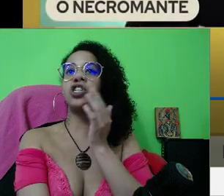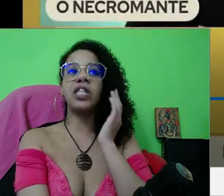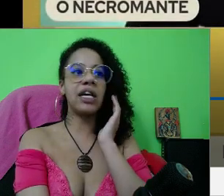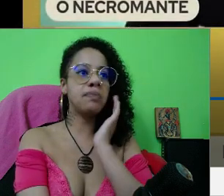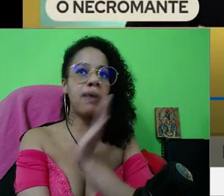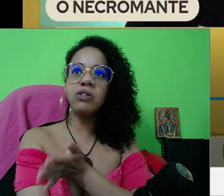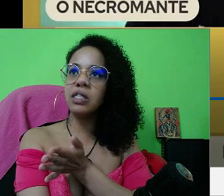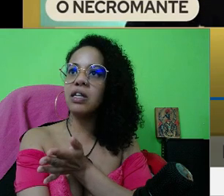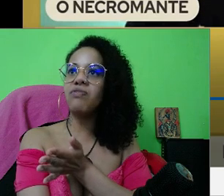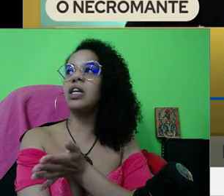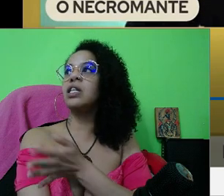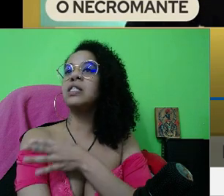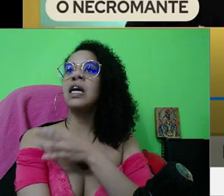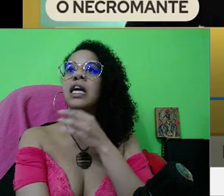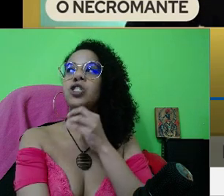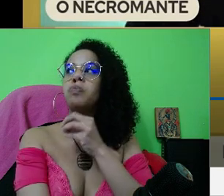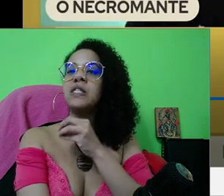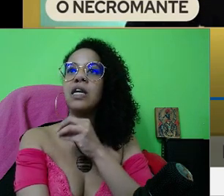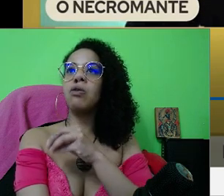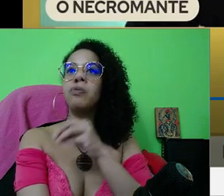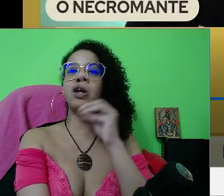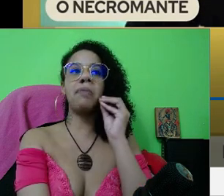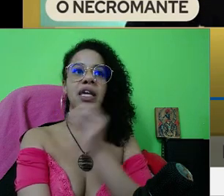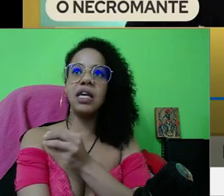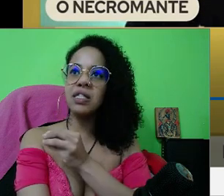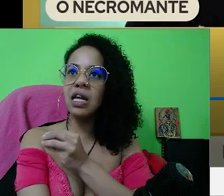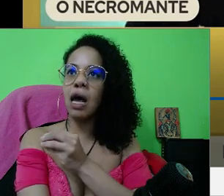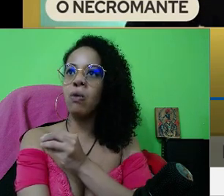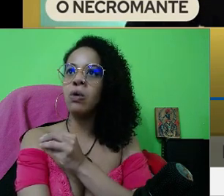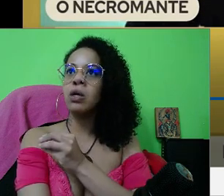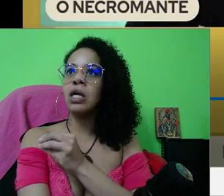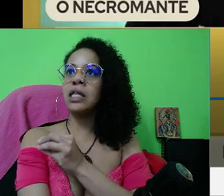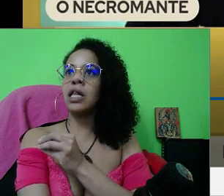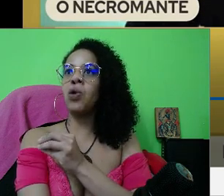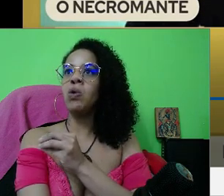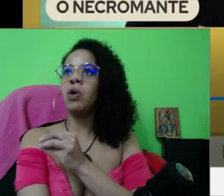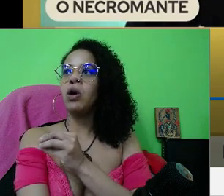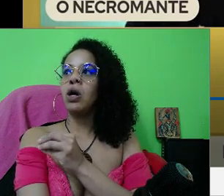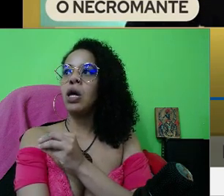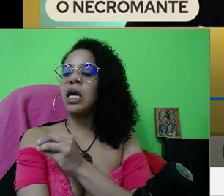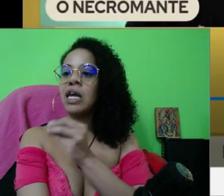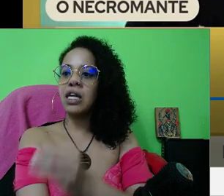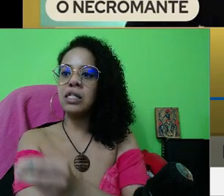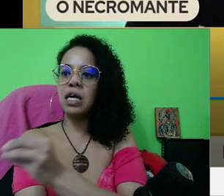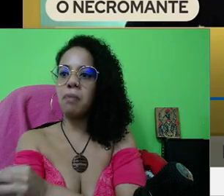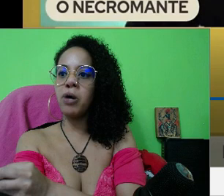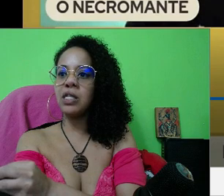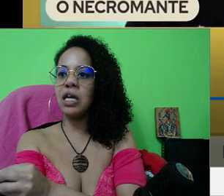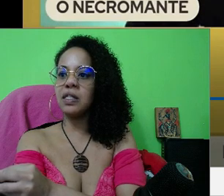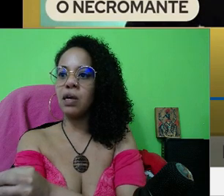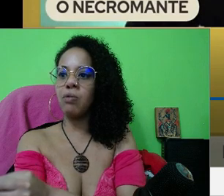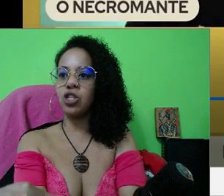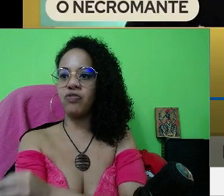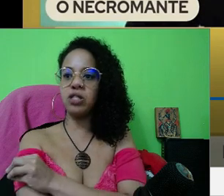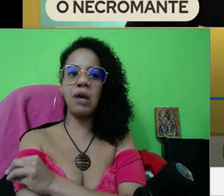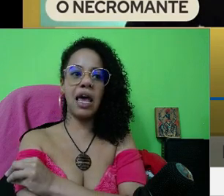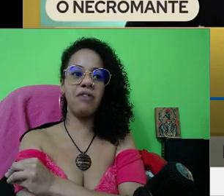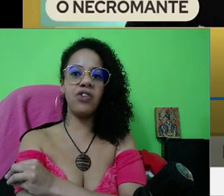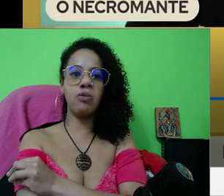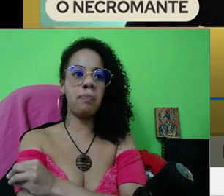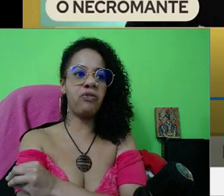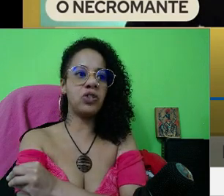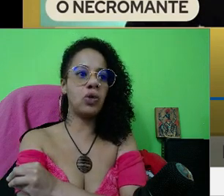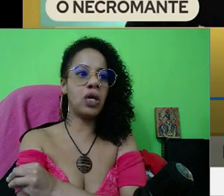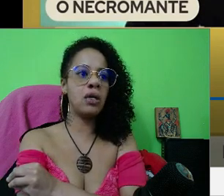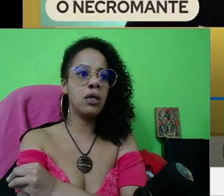a gente tem as faltas definidas e tipo assim um programa é quinzenal entendeu e na quinzena após a eleição a gente fez